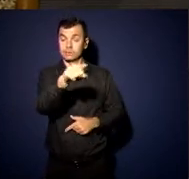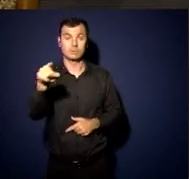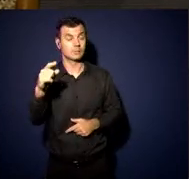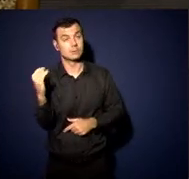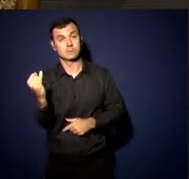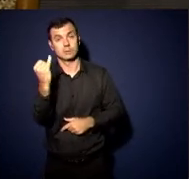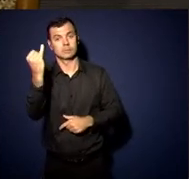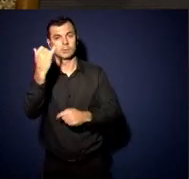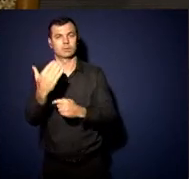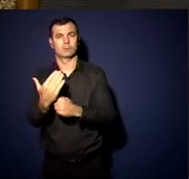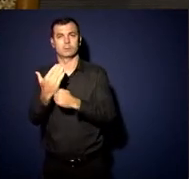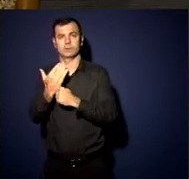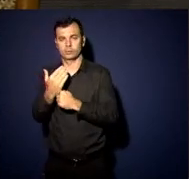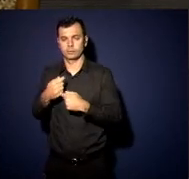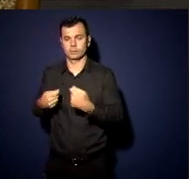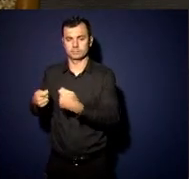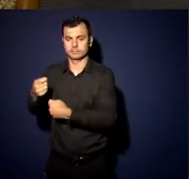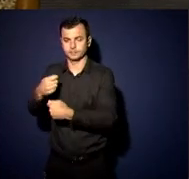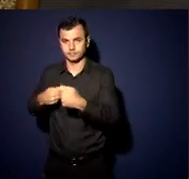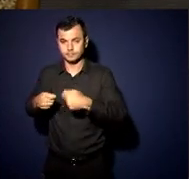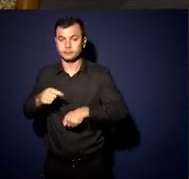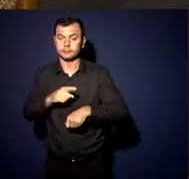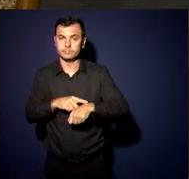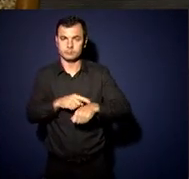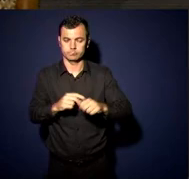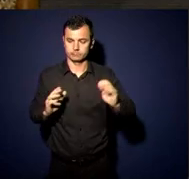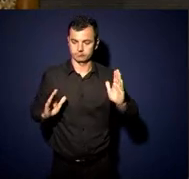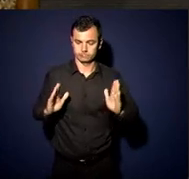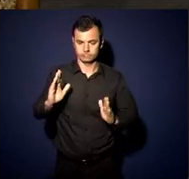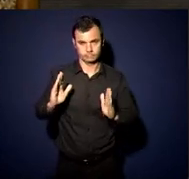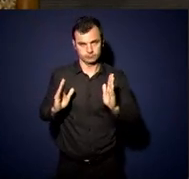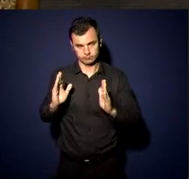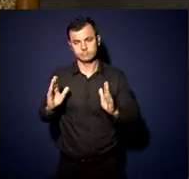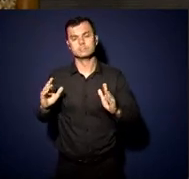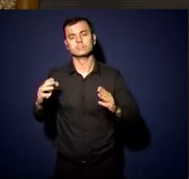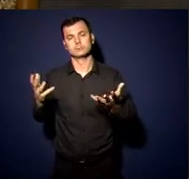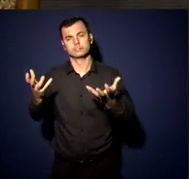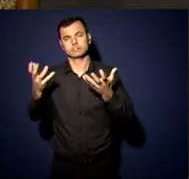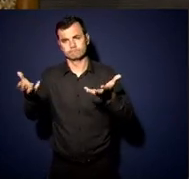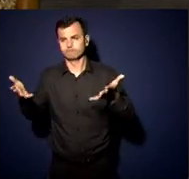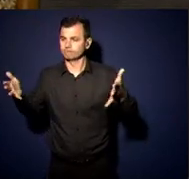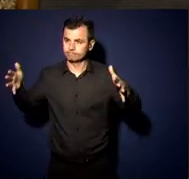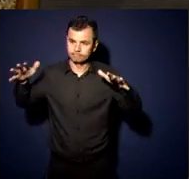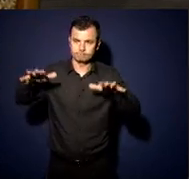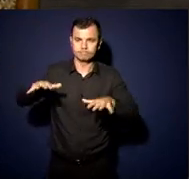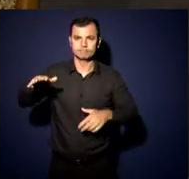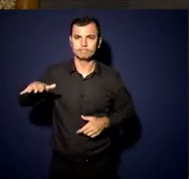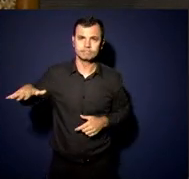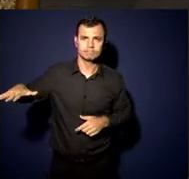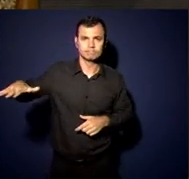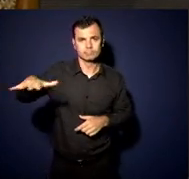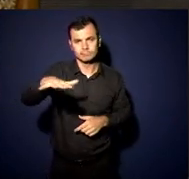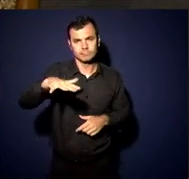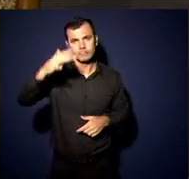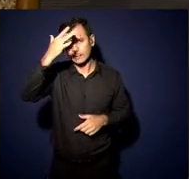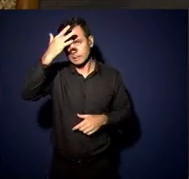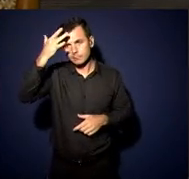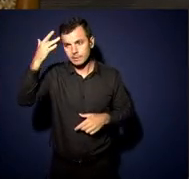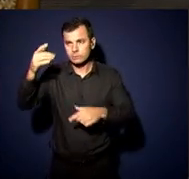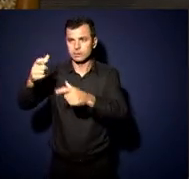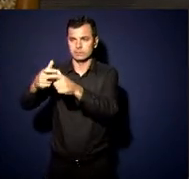e o nosso mandato é um mandato inclusivo a gente quer que o nosso Mercado de Capitais seja mais abrangente